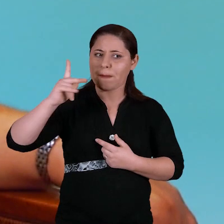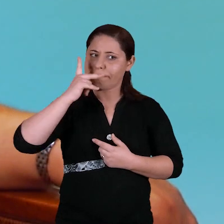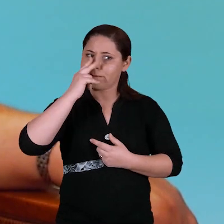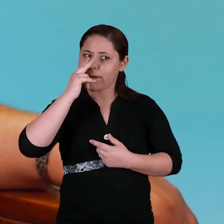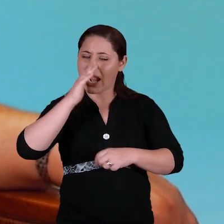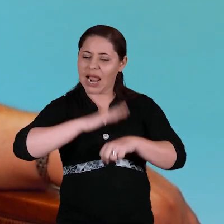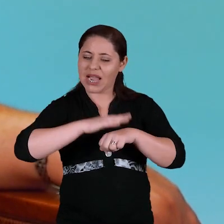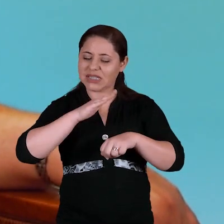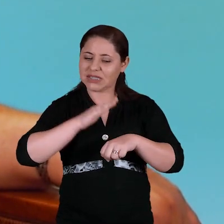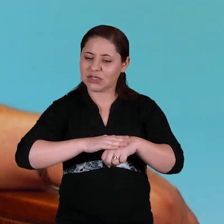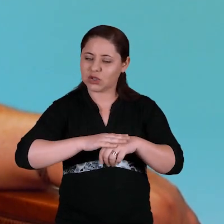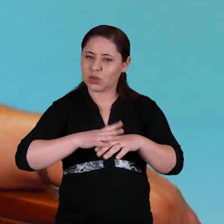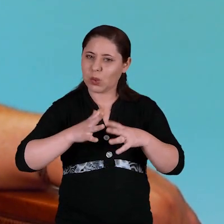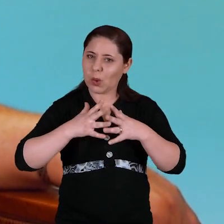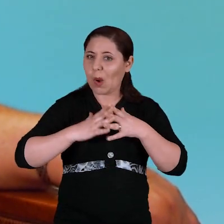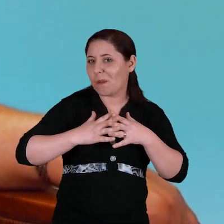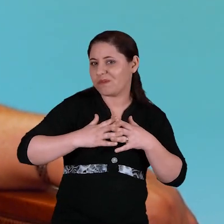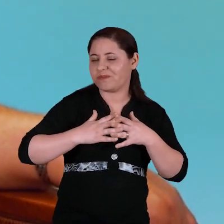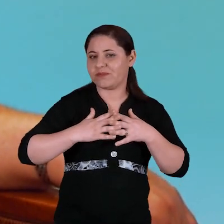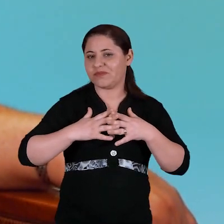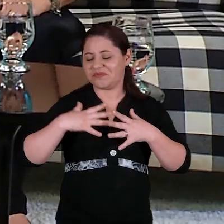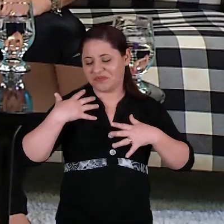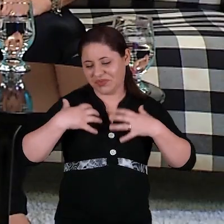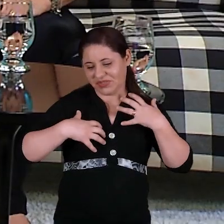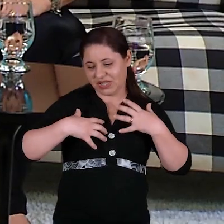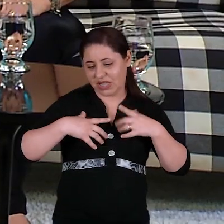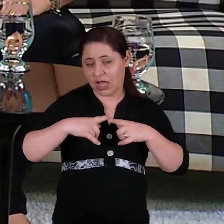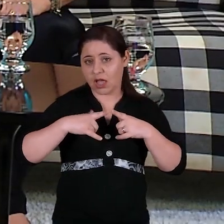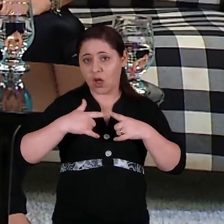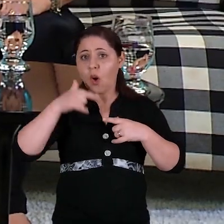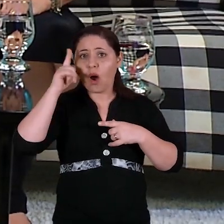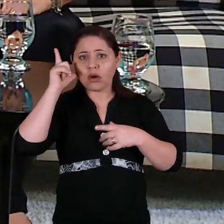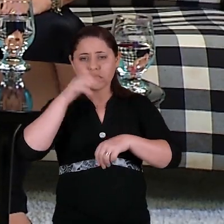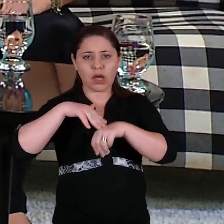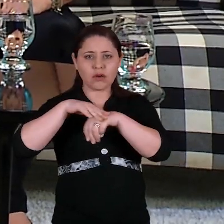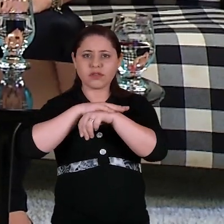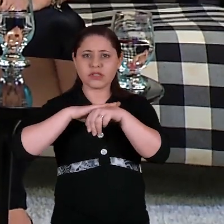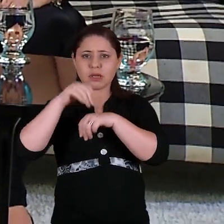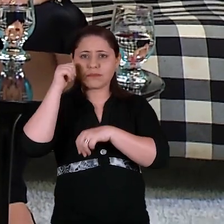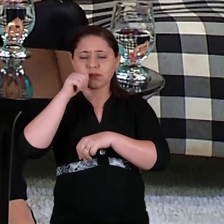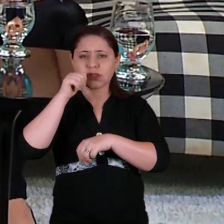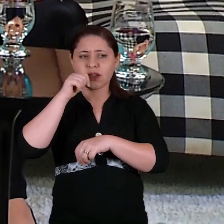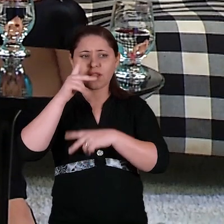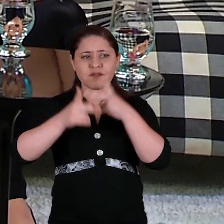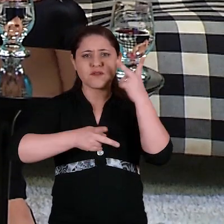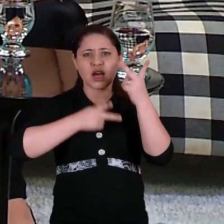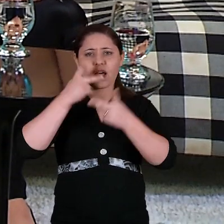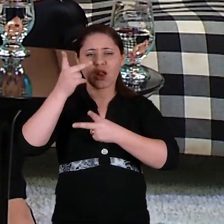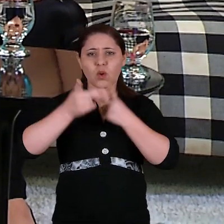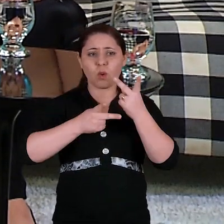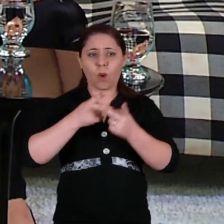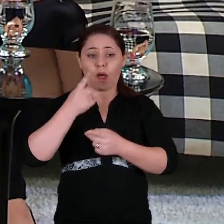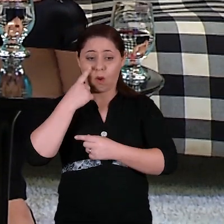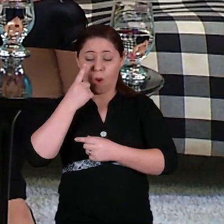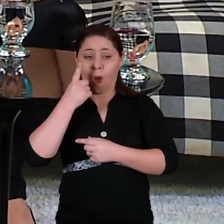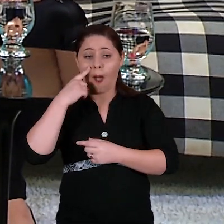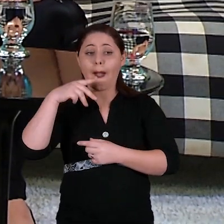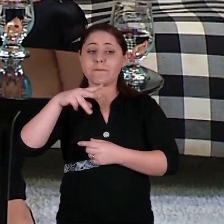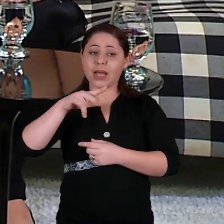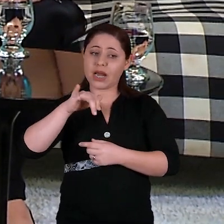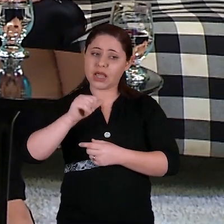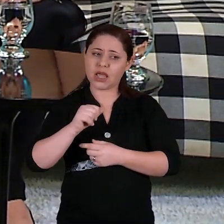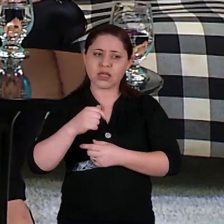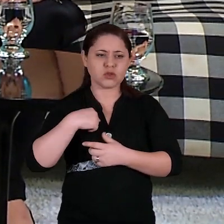complicado, né? Mas eles têm sim. A mulher, ainda ontem eu estava conversando com uma, que ela falou assim, olha, Maria Neide, eu